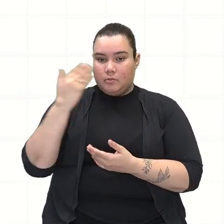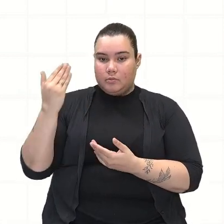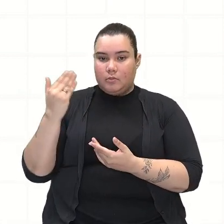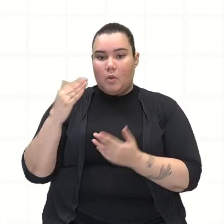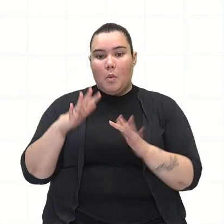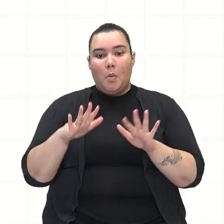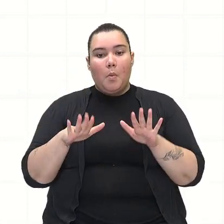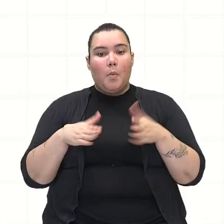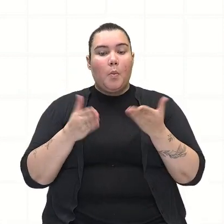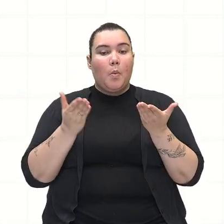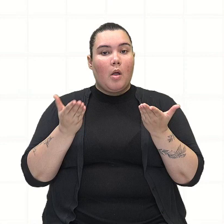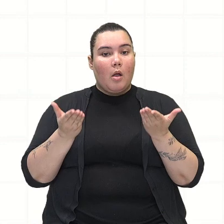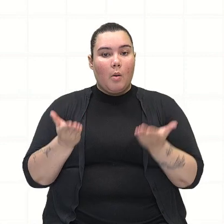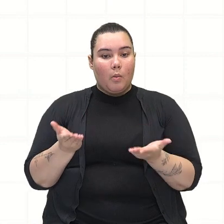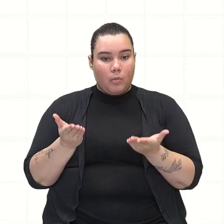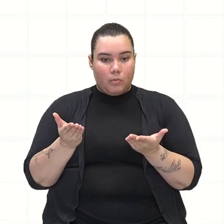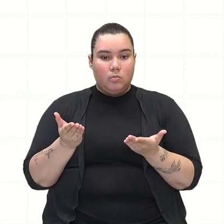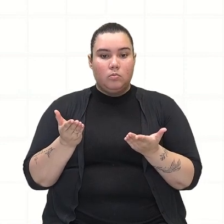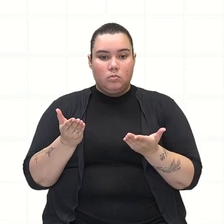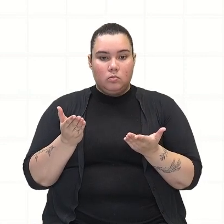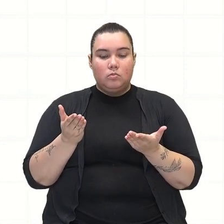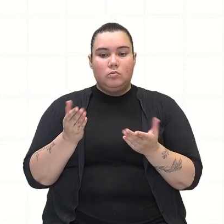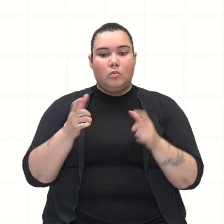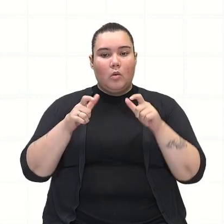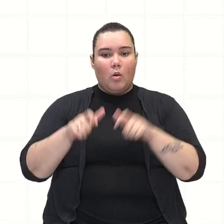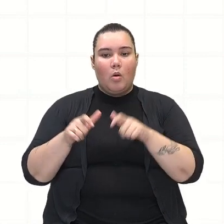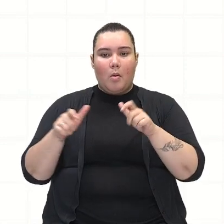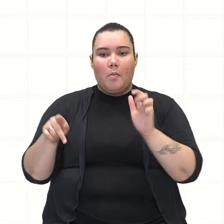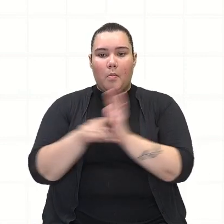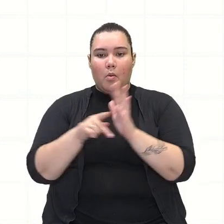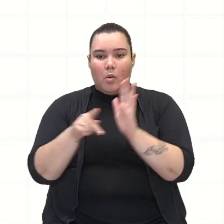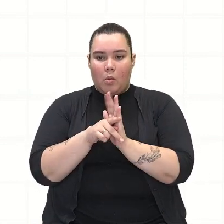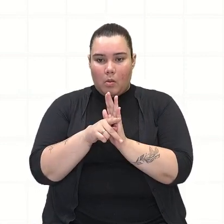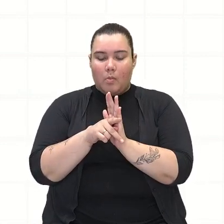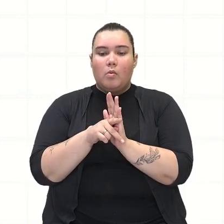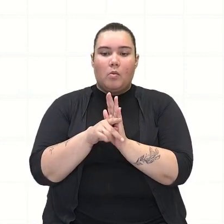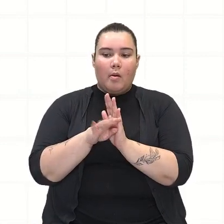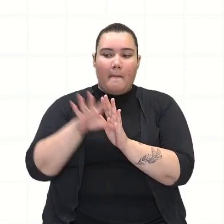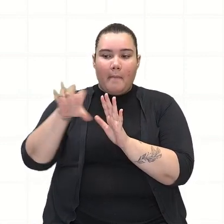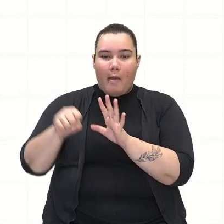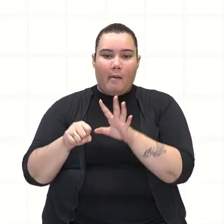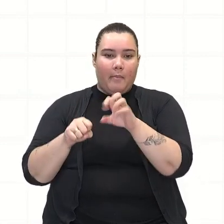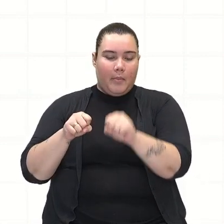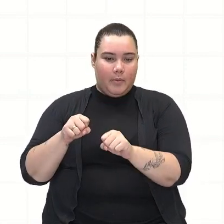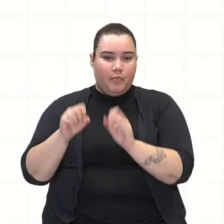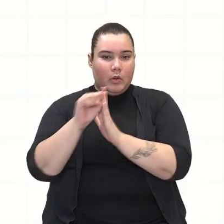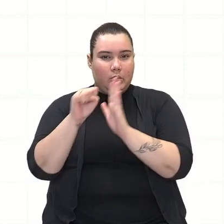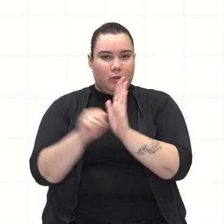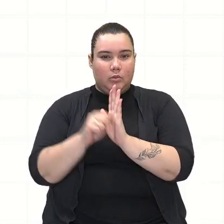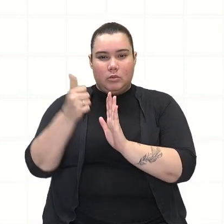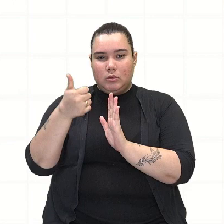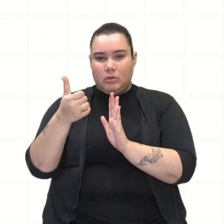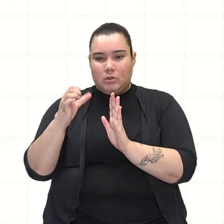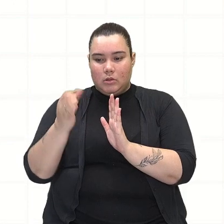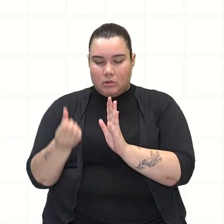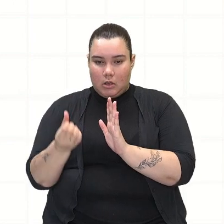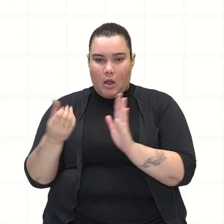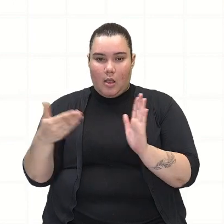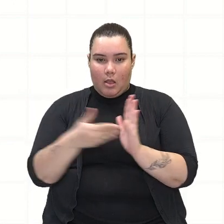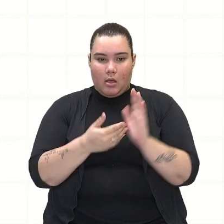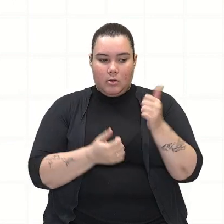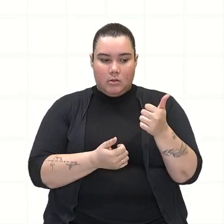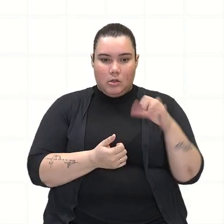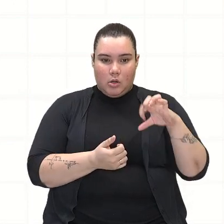quais eram os portos de origem desses escravizados. Entre os séculos XVI e XIX, a